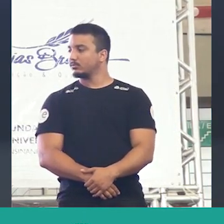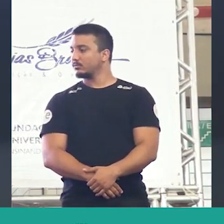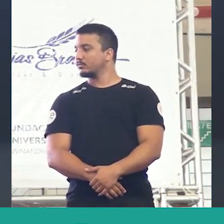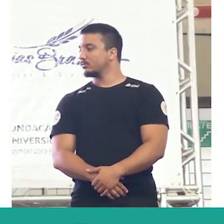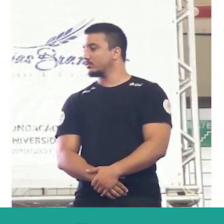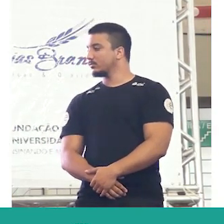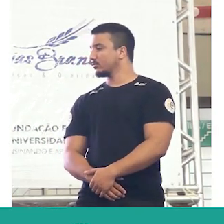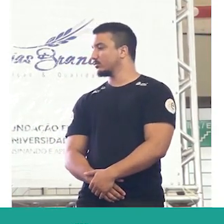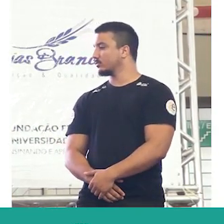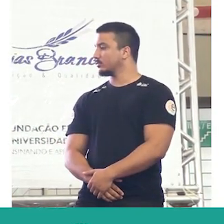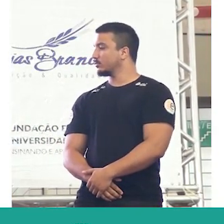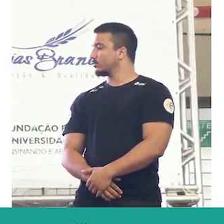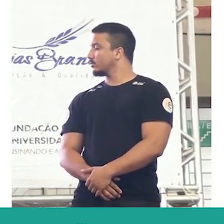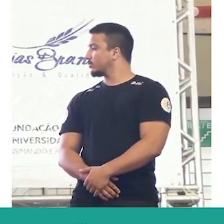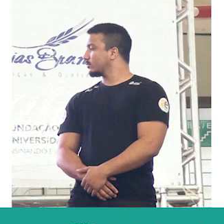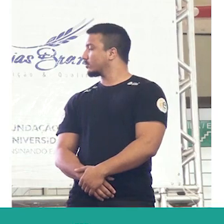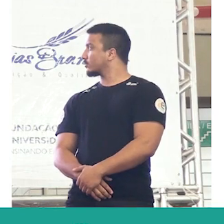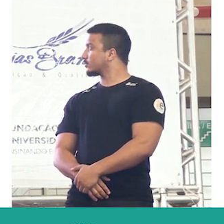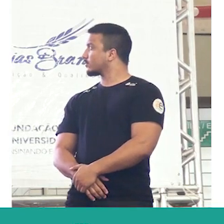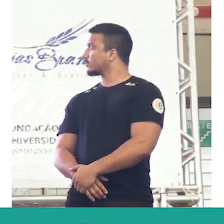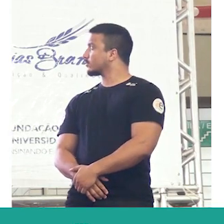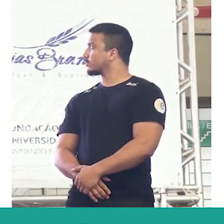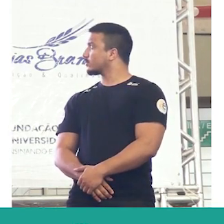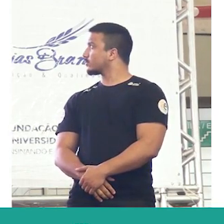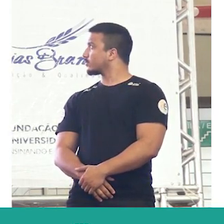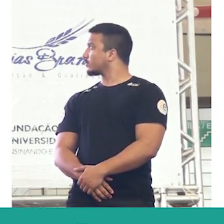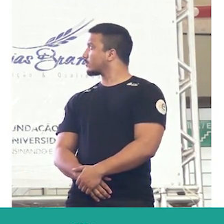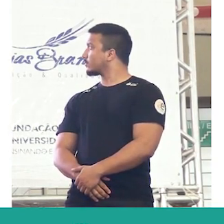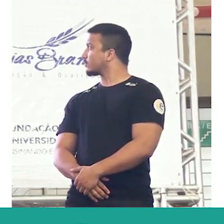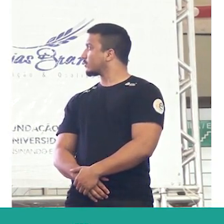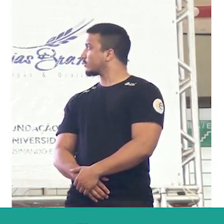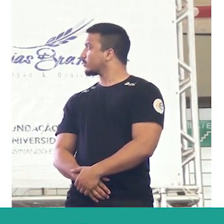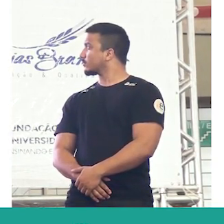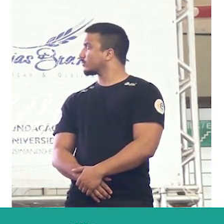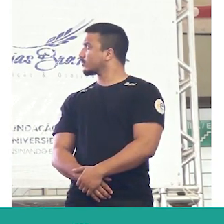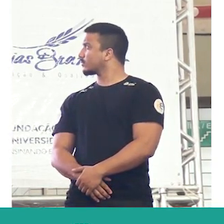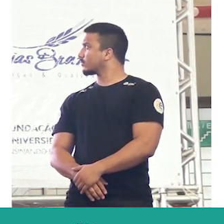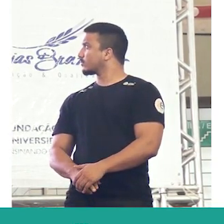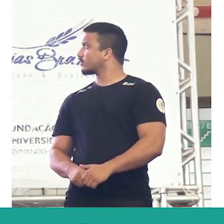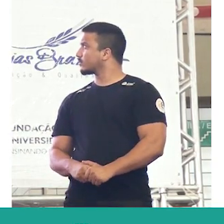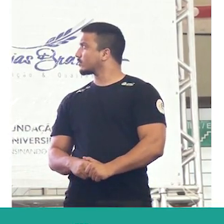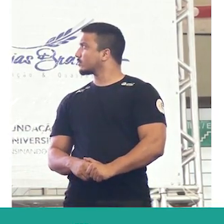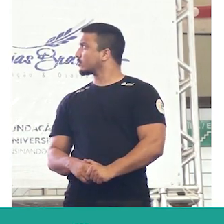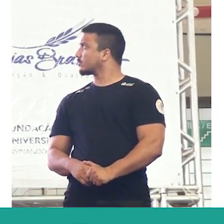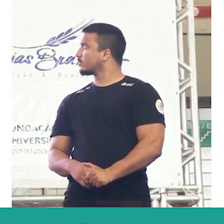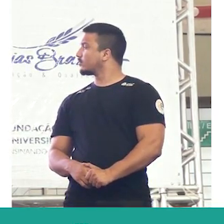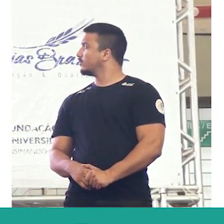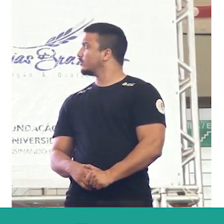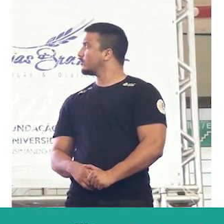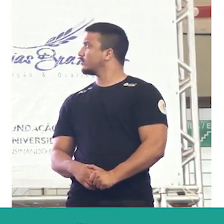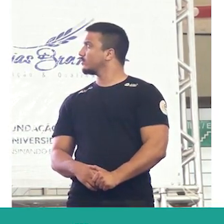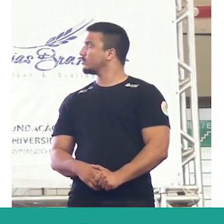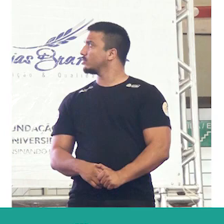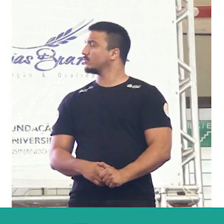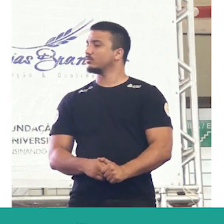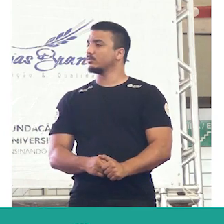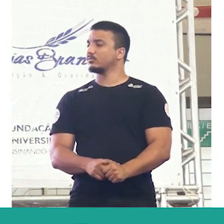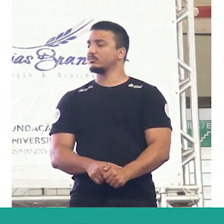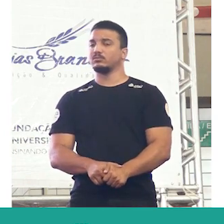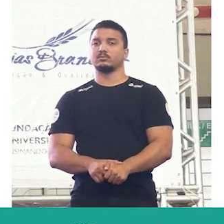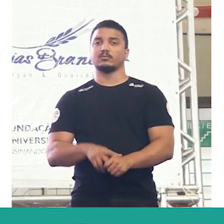olha aí, ó. Ó, vê se ficou melhor aí, ó. Beleza?